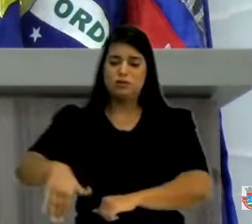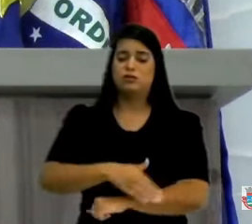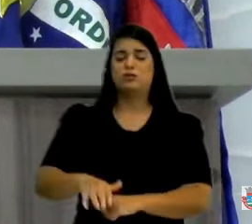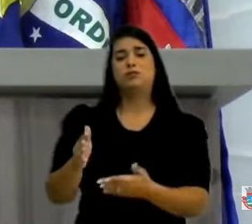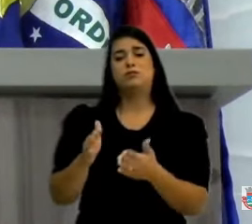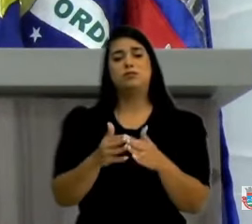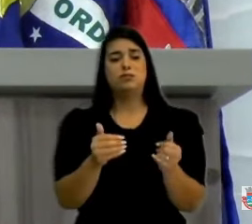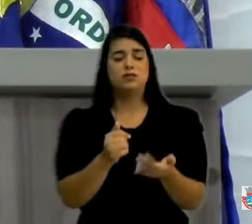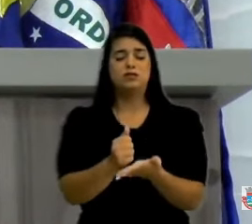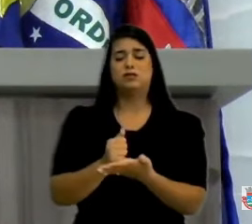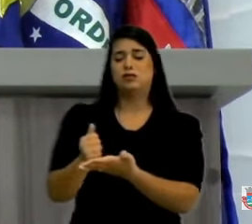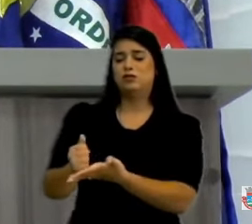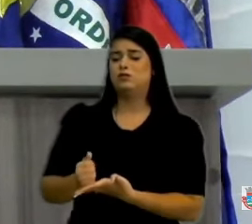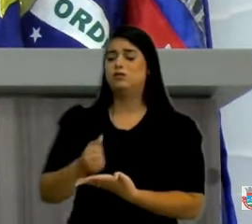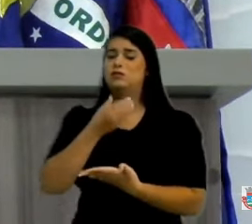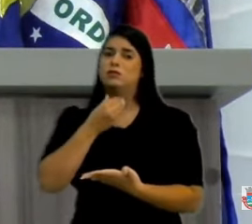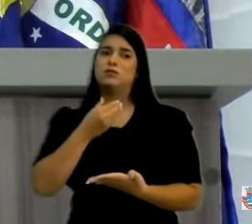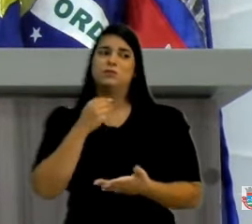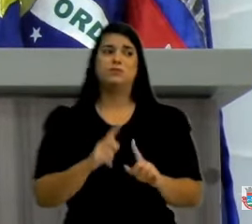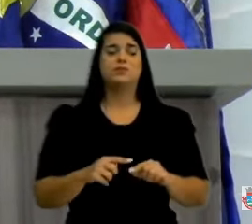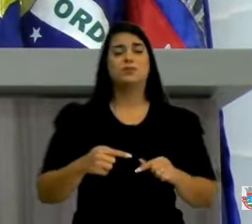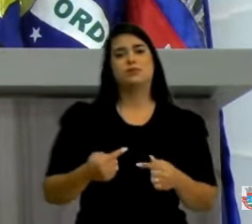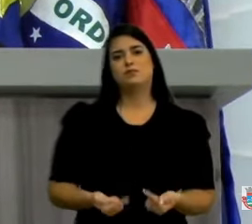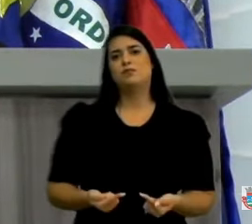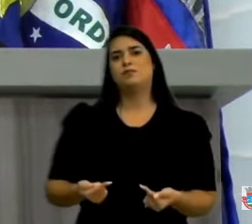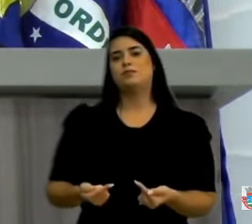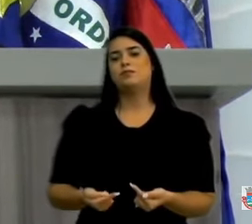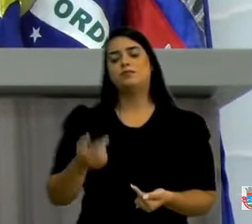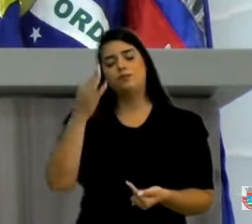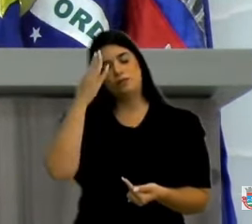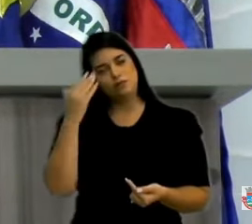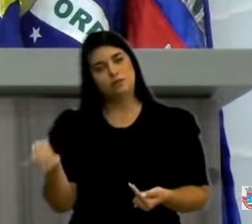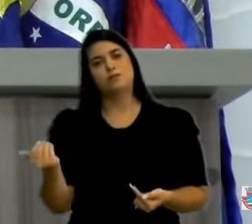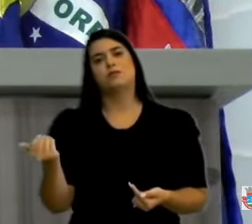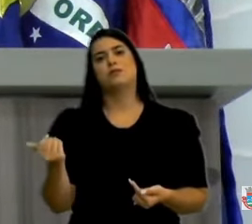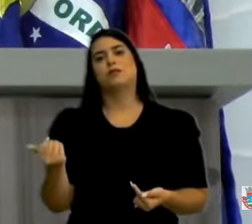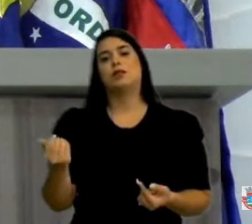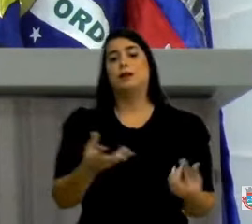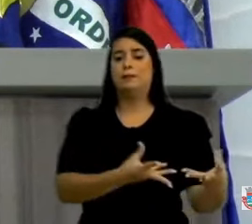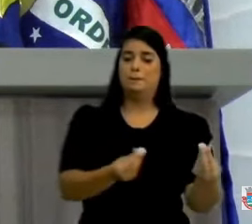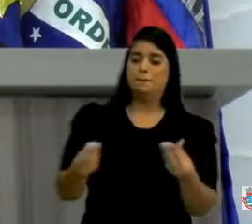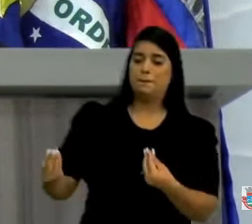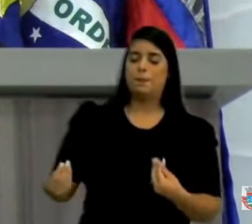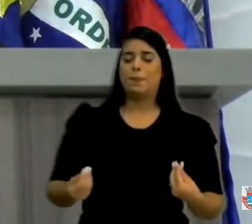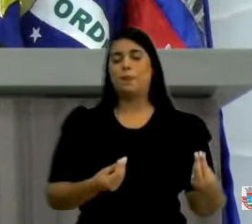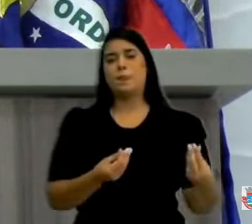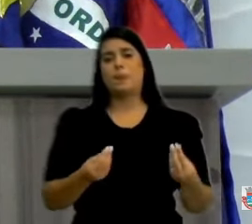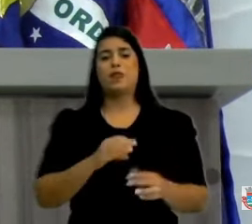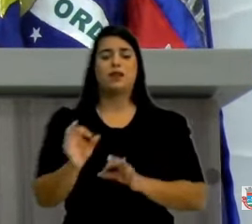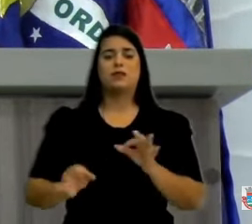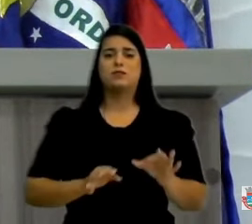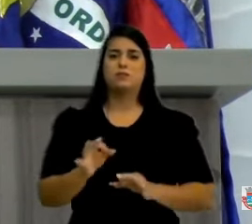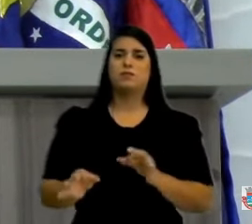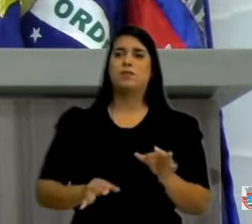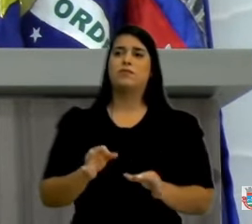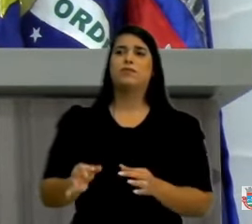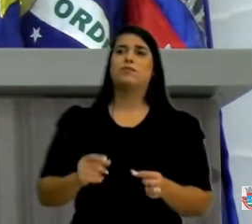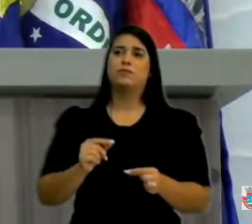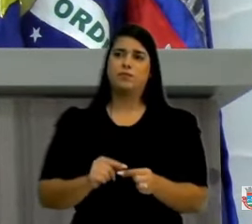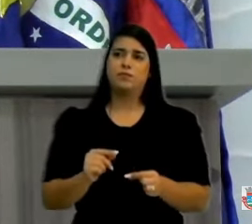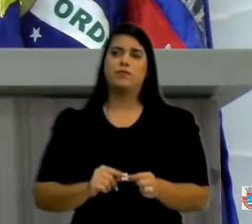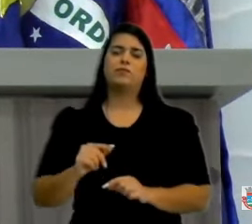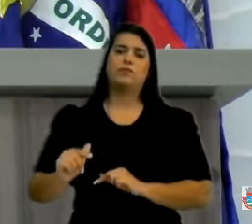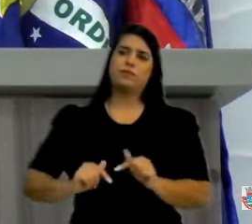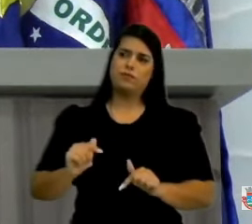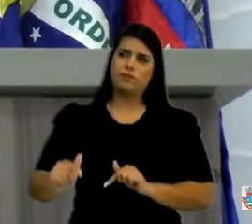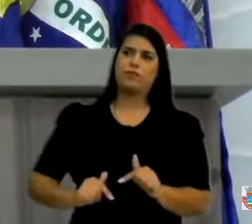dos meninos, máquina e tudo mais. Mas, infelizmente, a gente sabe que a demanda é grande e é feito o serviço